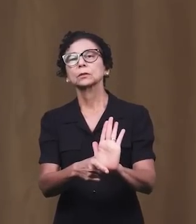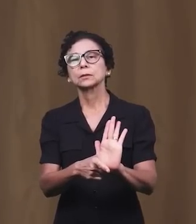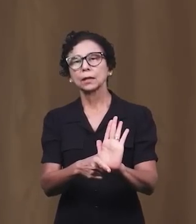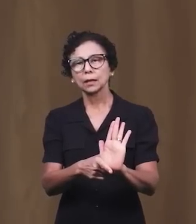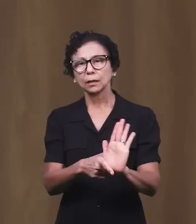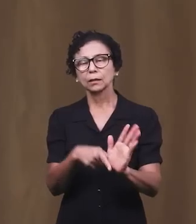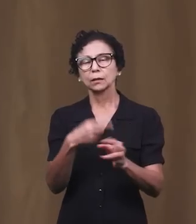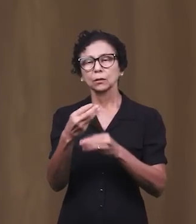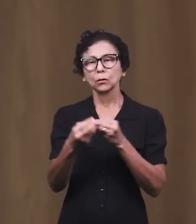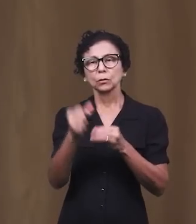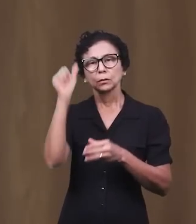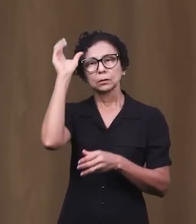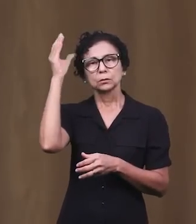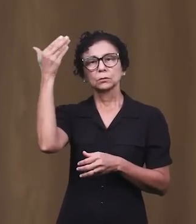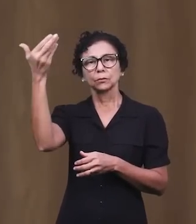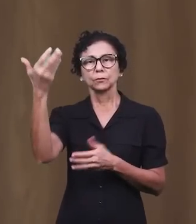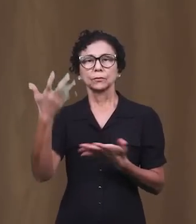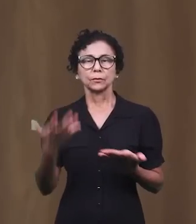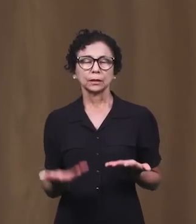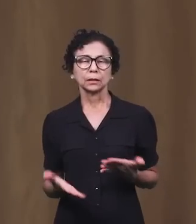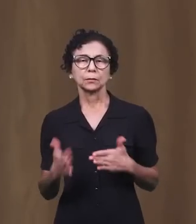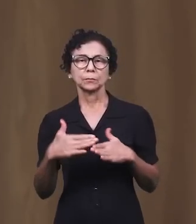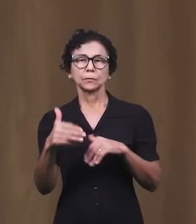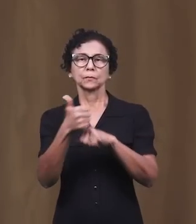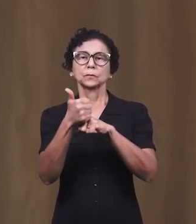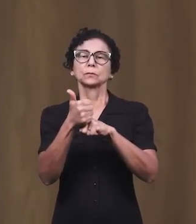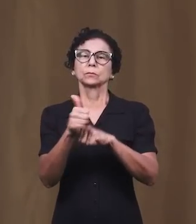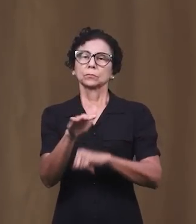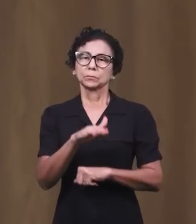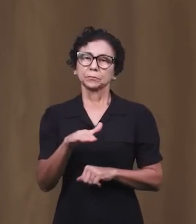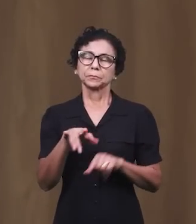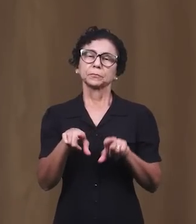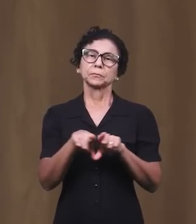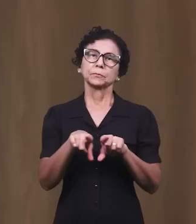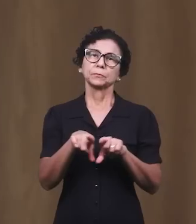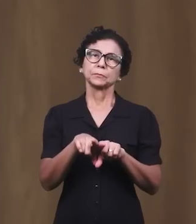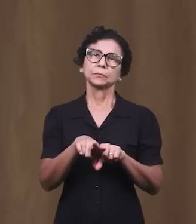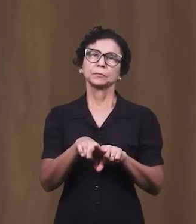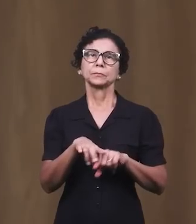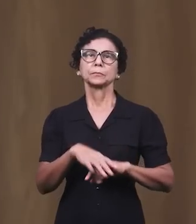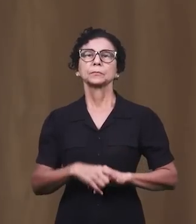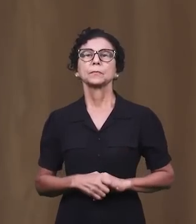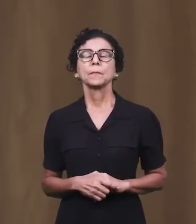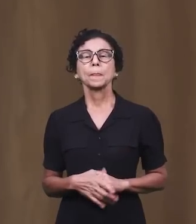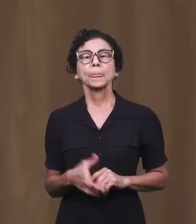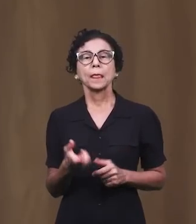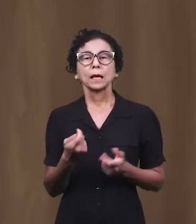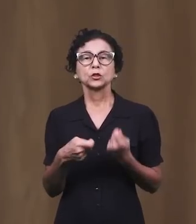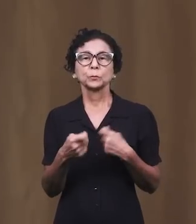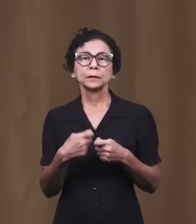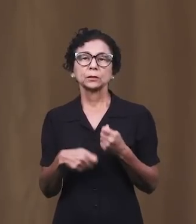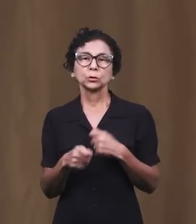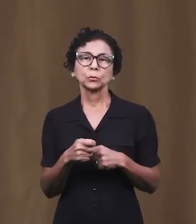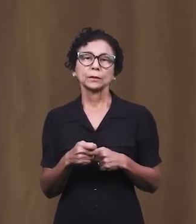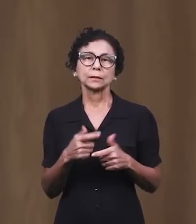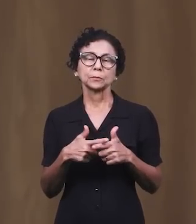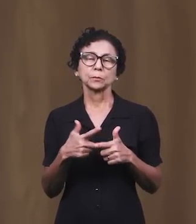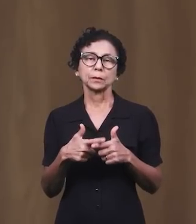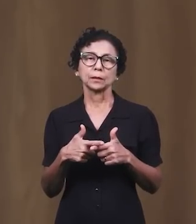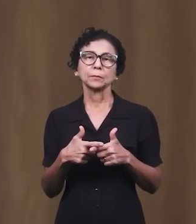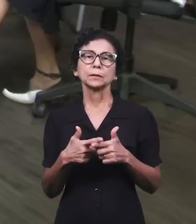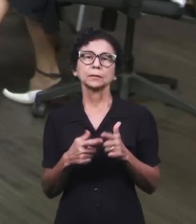a resolver essa situação. Há profissionais nessa área também para auxiliar nesse gerenciamento dessas crises